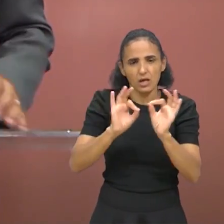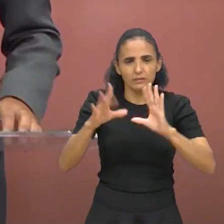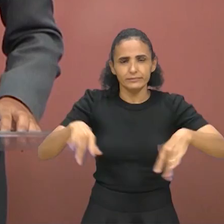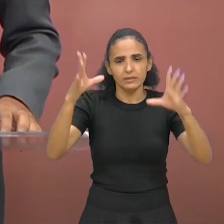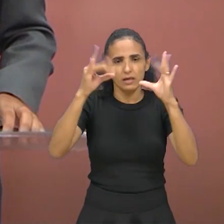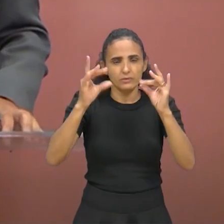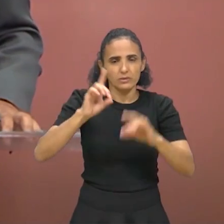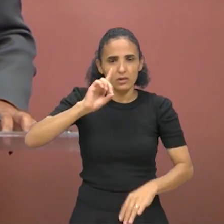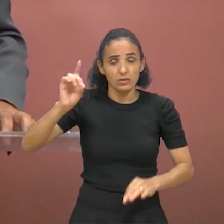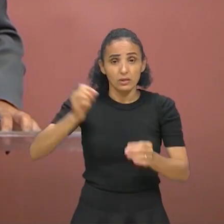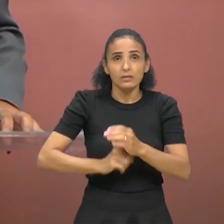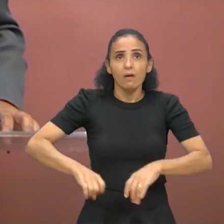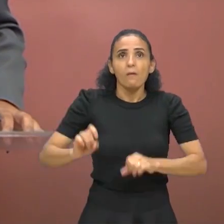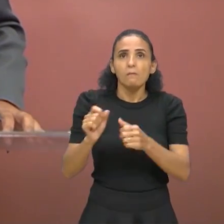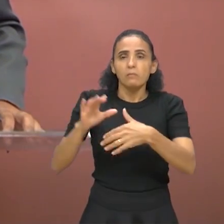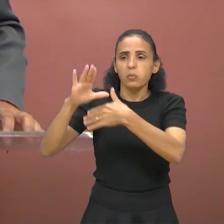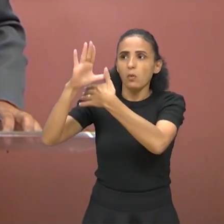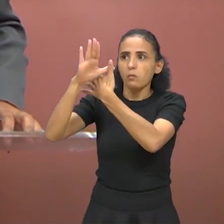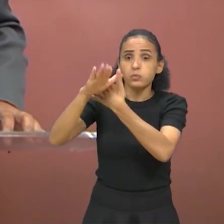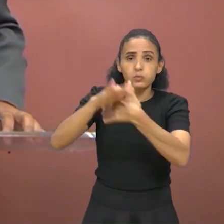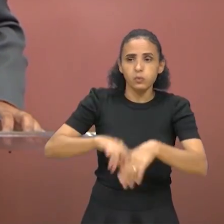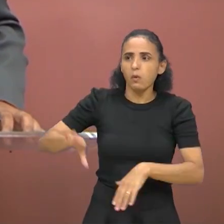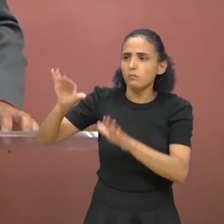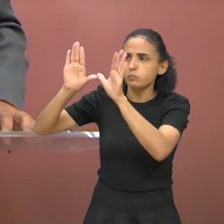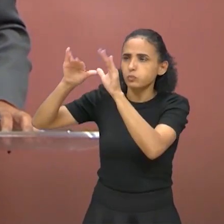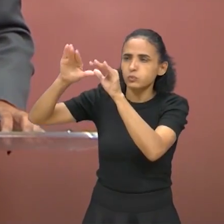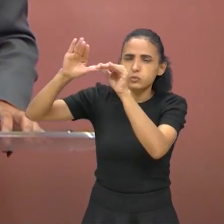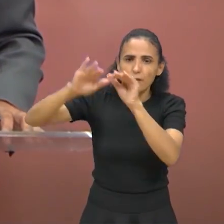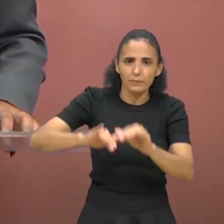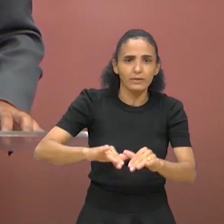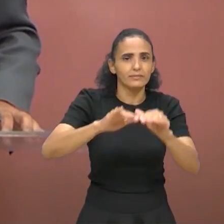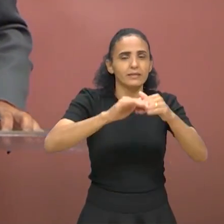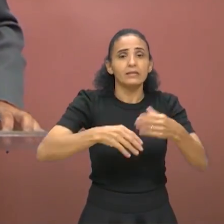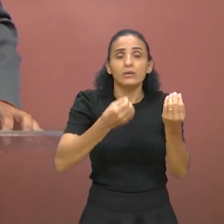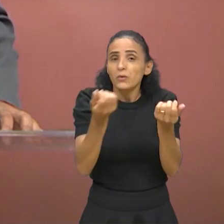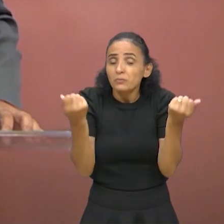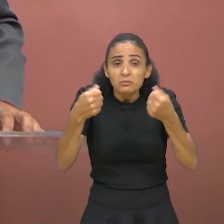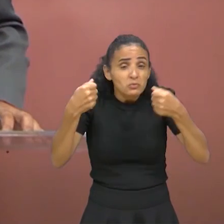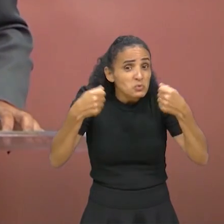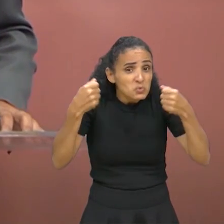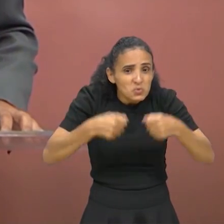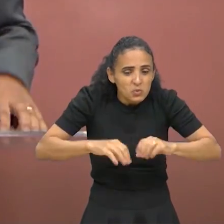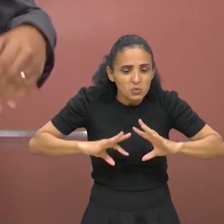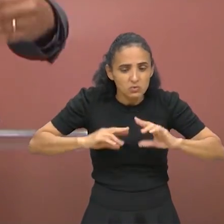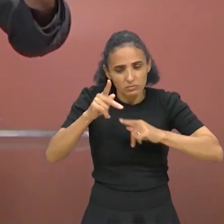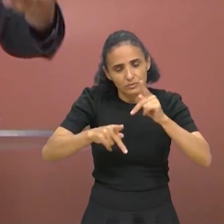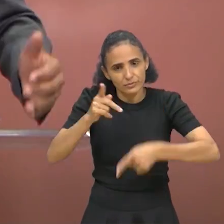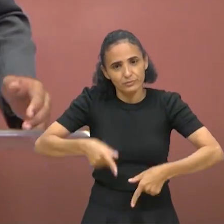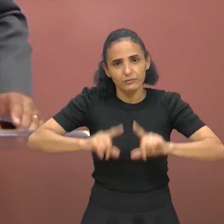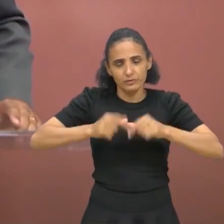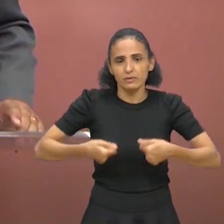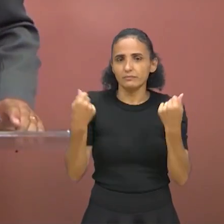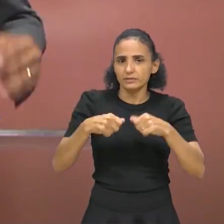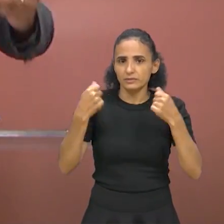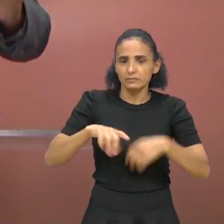que Deus, ele envia codornizes no deserto, ele envia ali o necessário para que o povo de Deus se